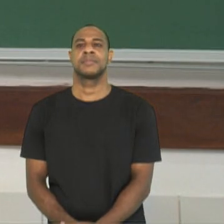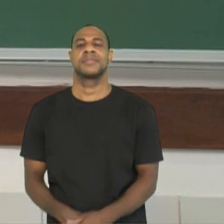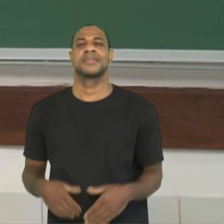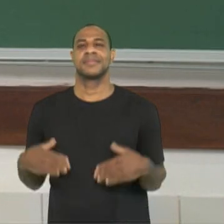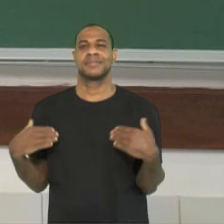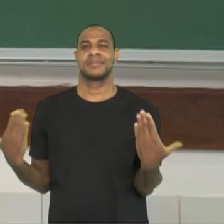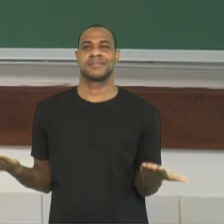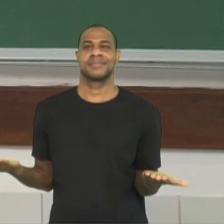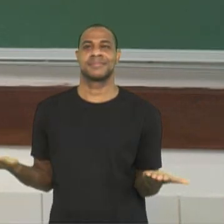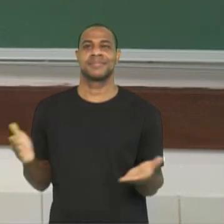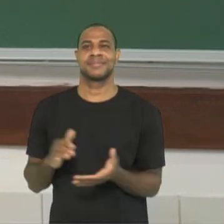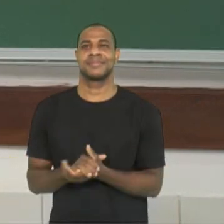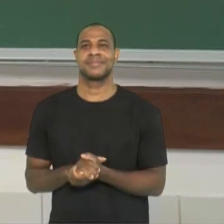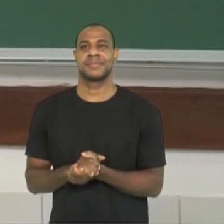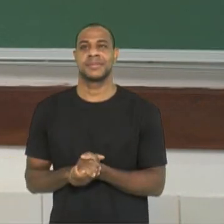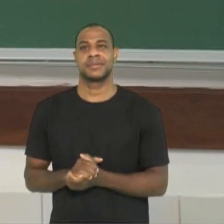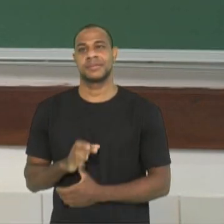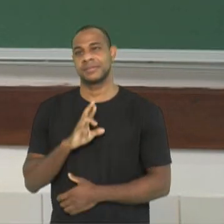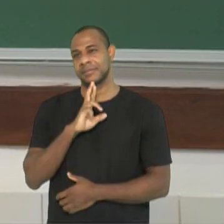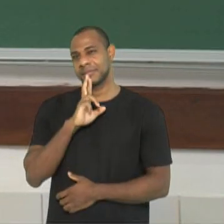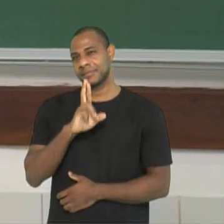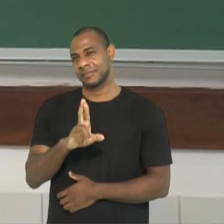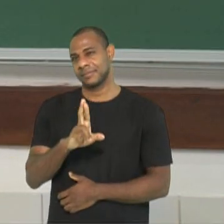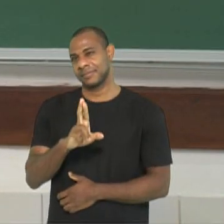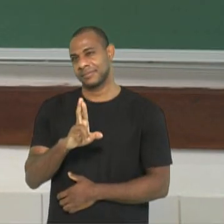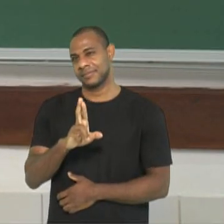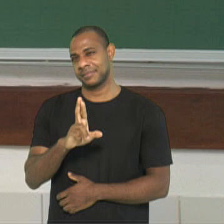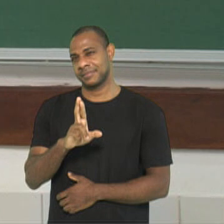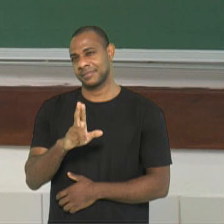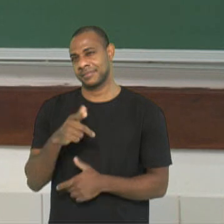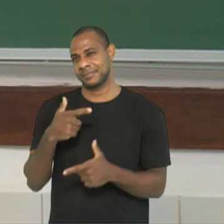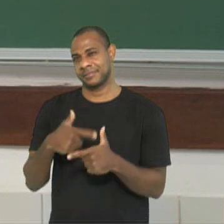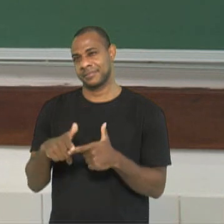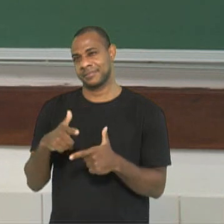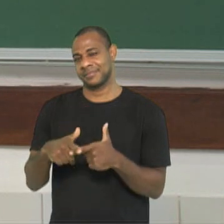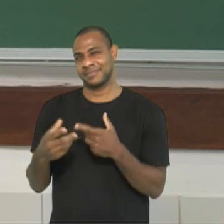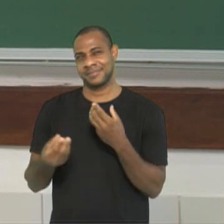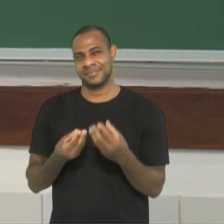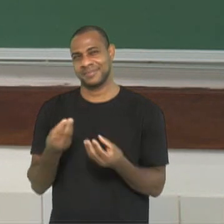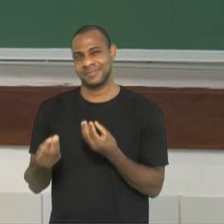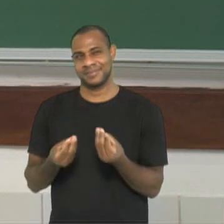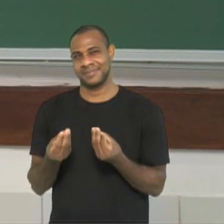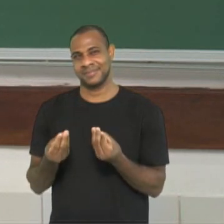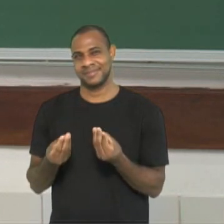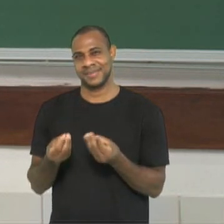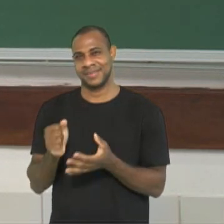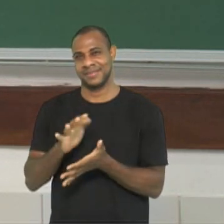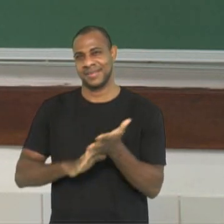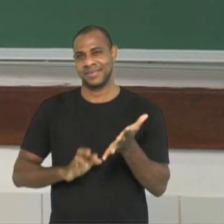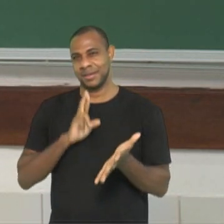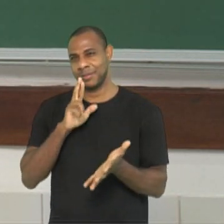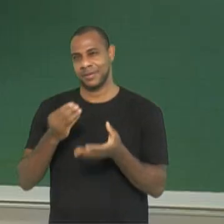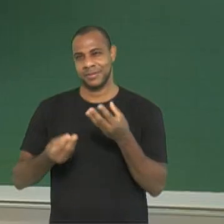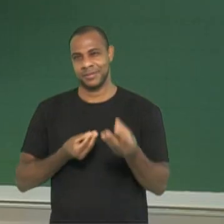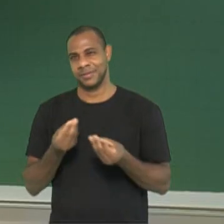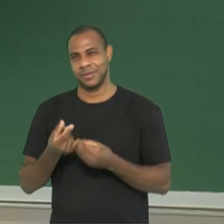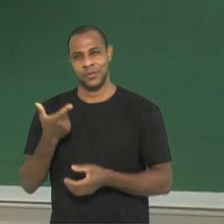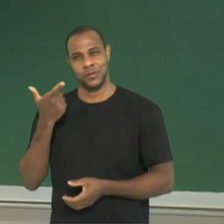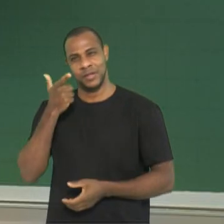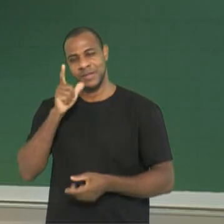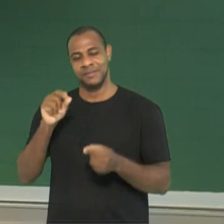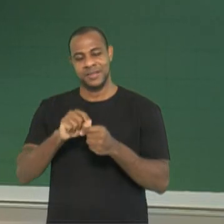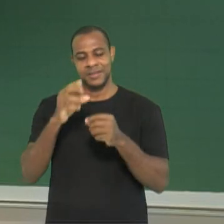Muito bem, chegou ao resultado aí do nosso problema proposto, que acabou virando nosso quiz? Conseguiu realizar